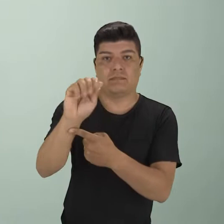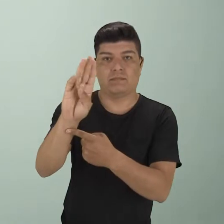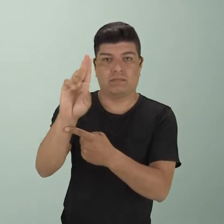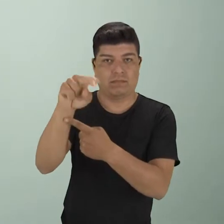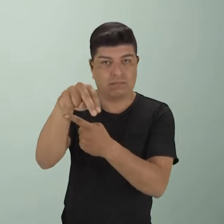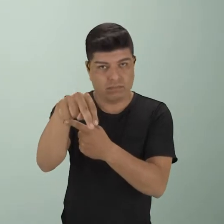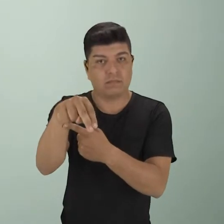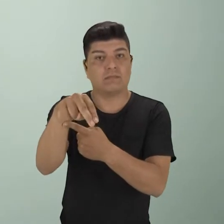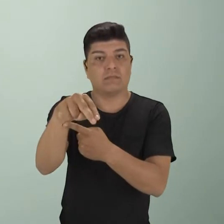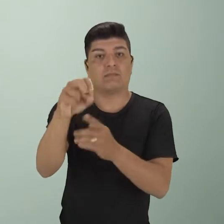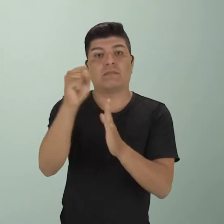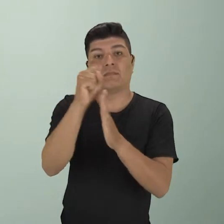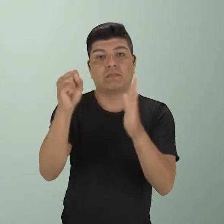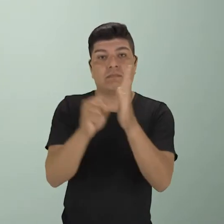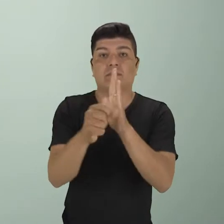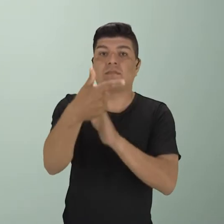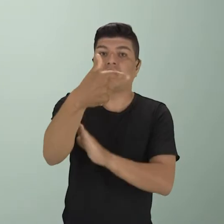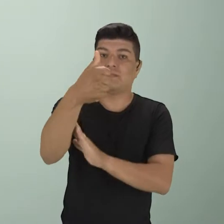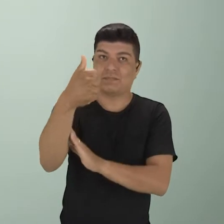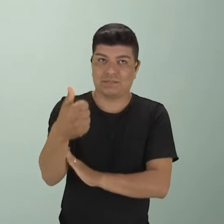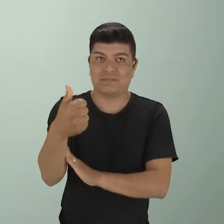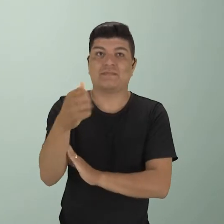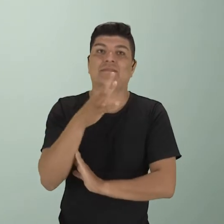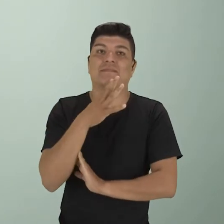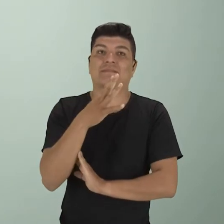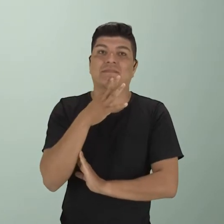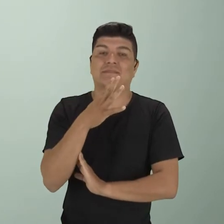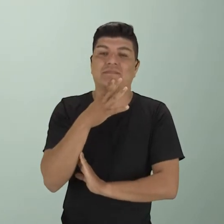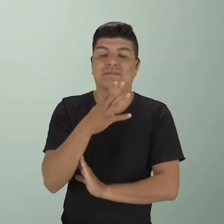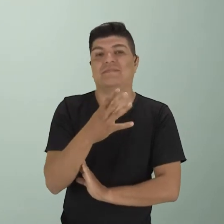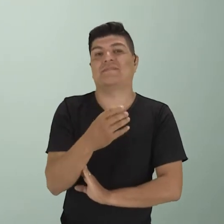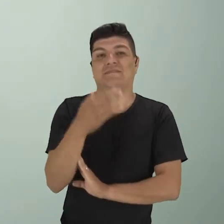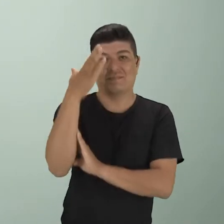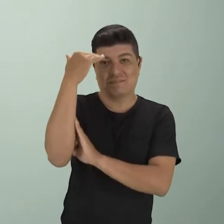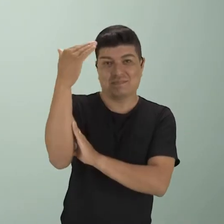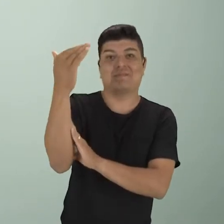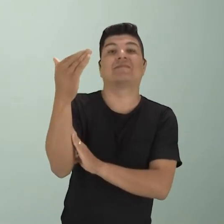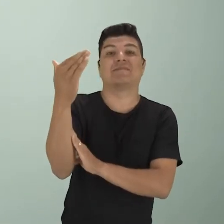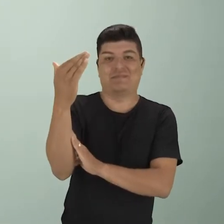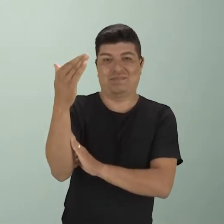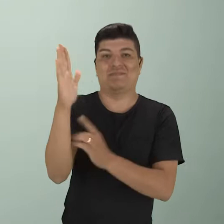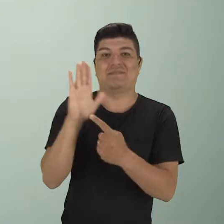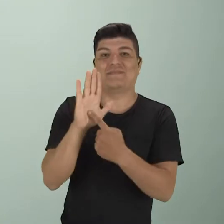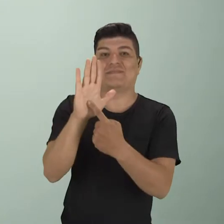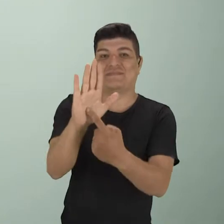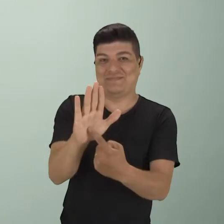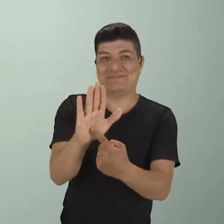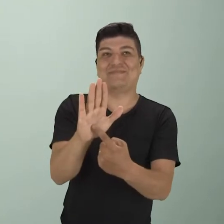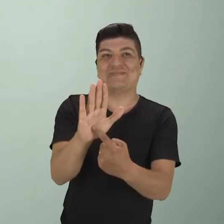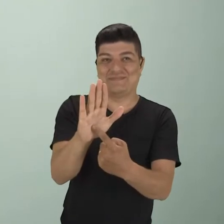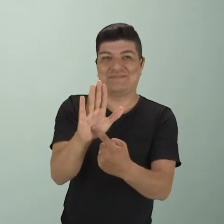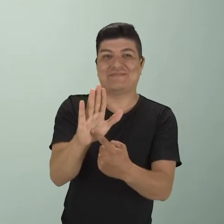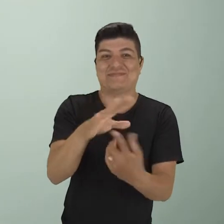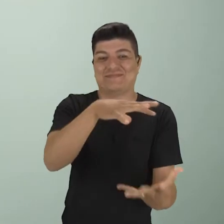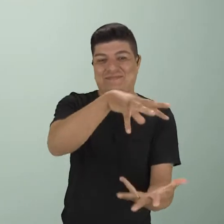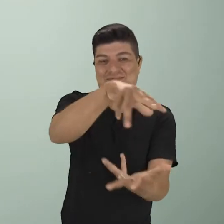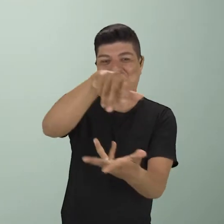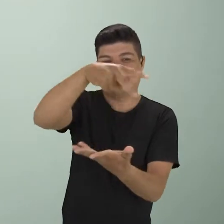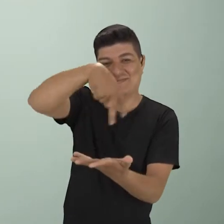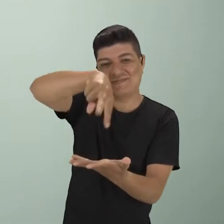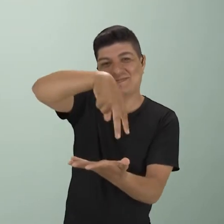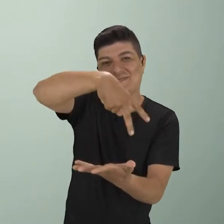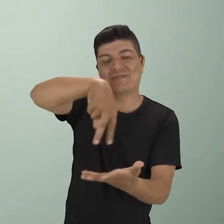para a dança no século XXI. Vamos conhecer esse autor que deixou um legado muito importante para o mundo da